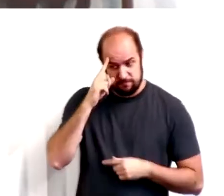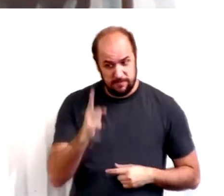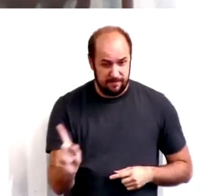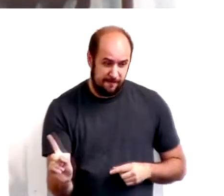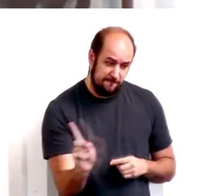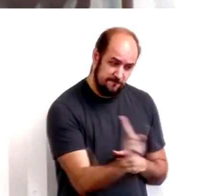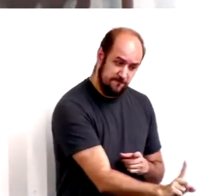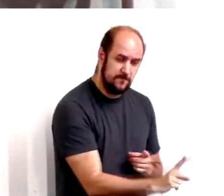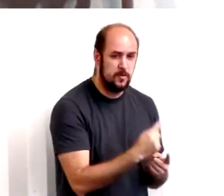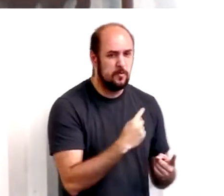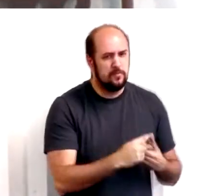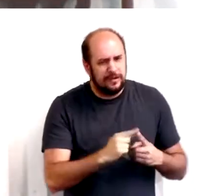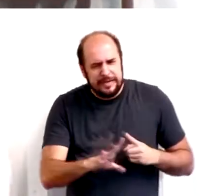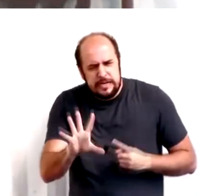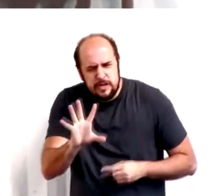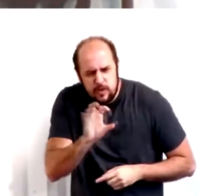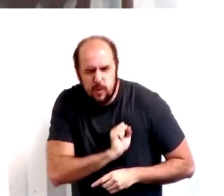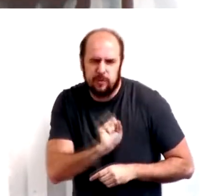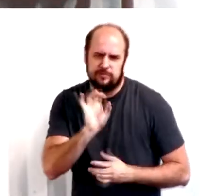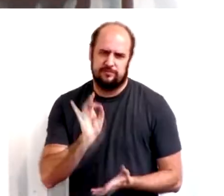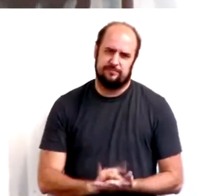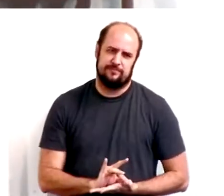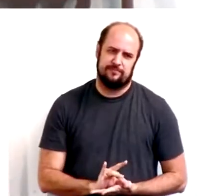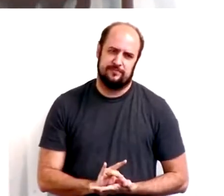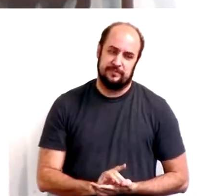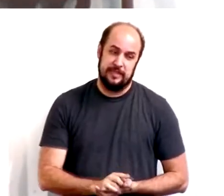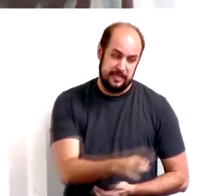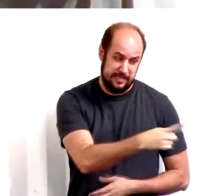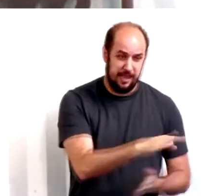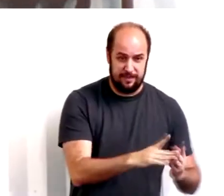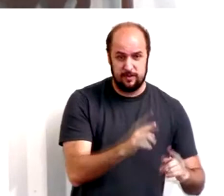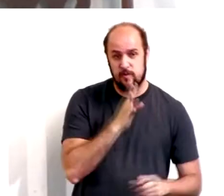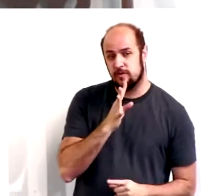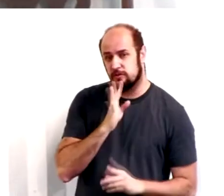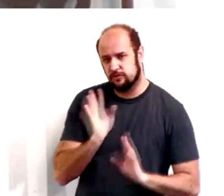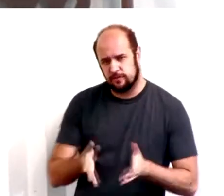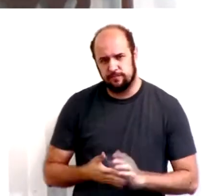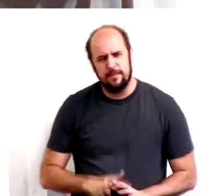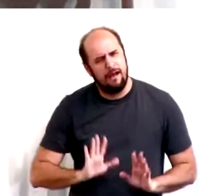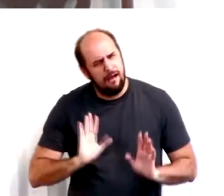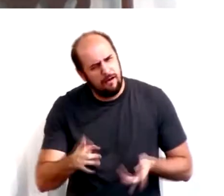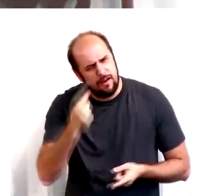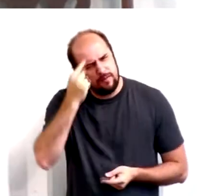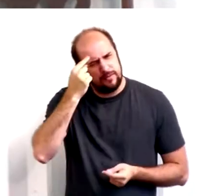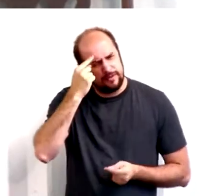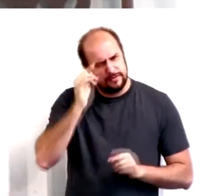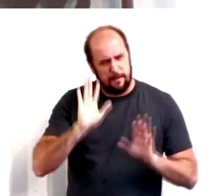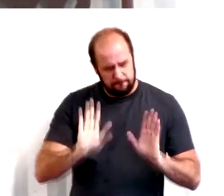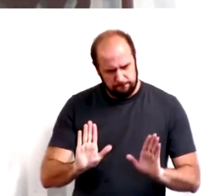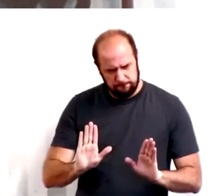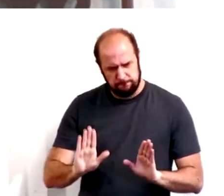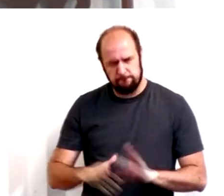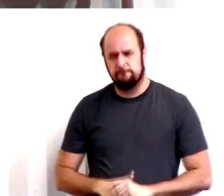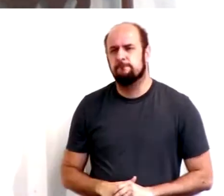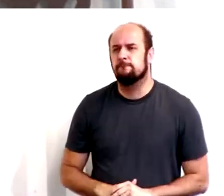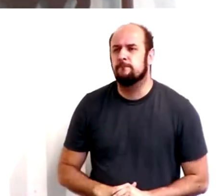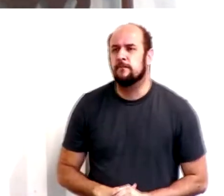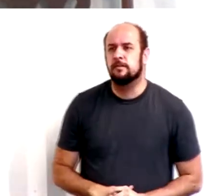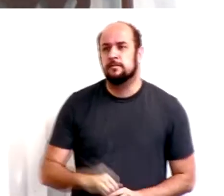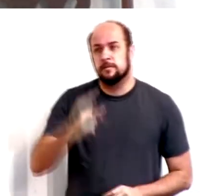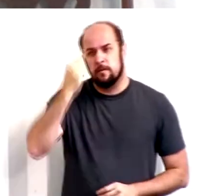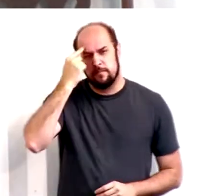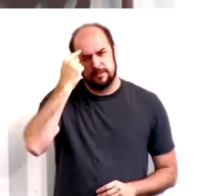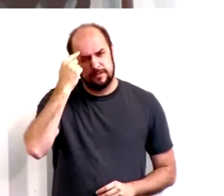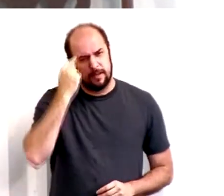igreja. Era alguém diferente à igreja. E aqui nós podemos parar para pensar também algumas coisas. Nós